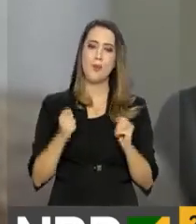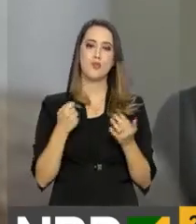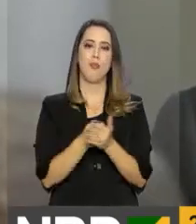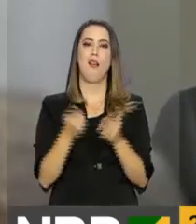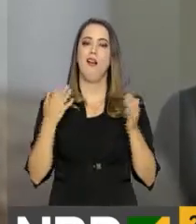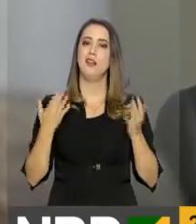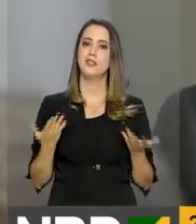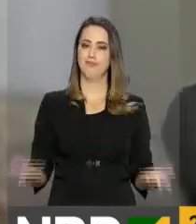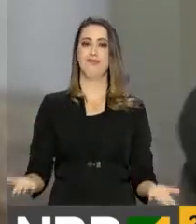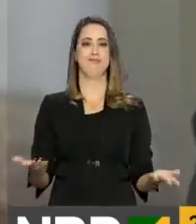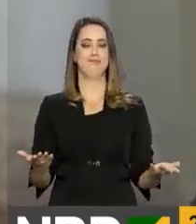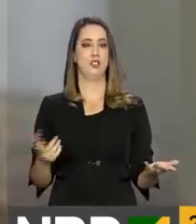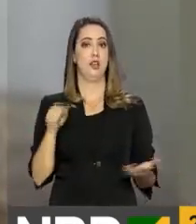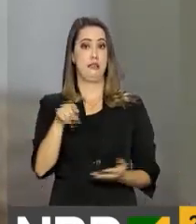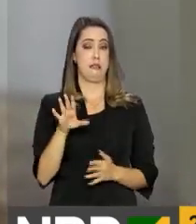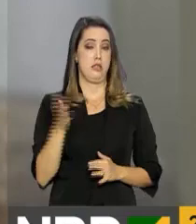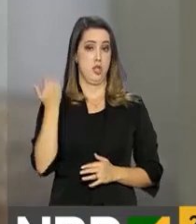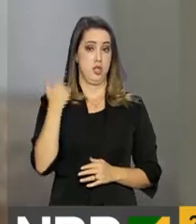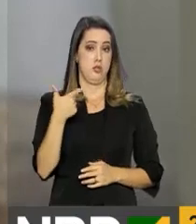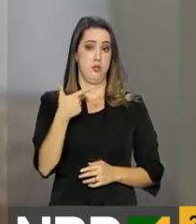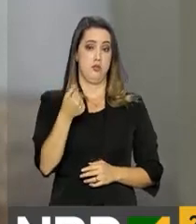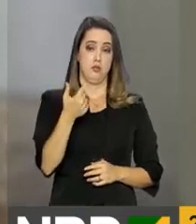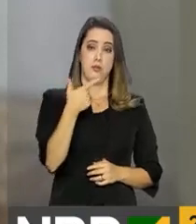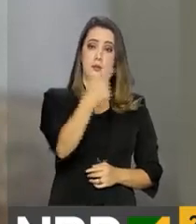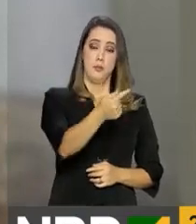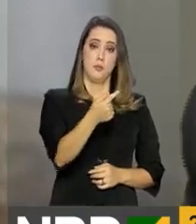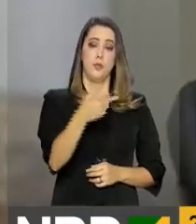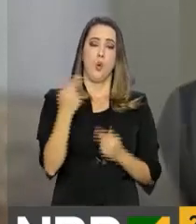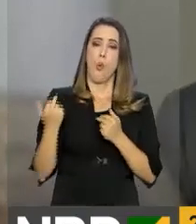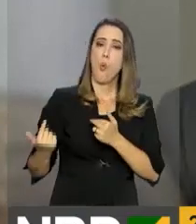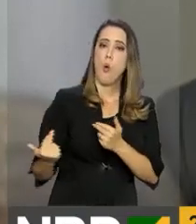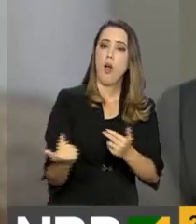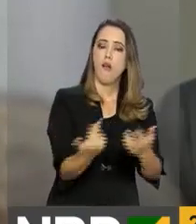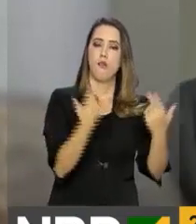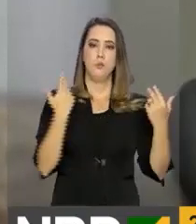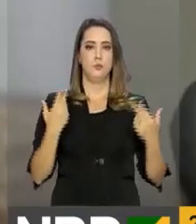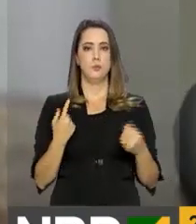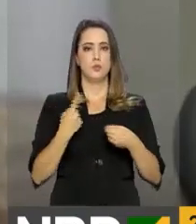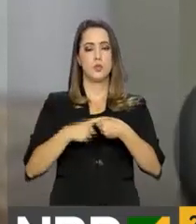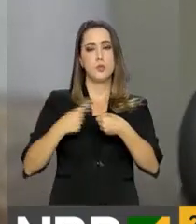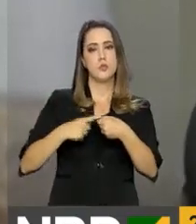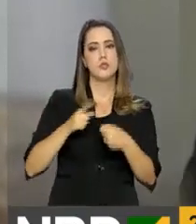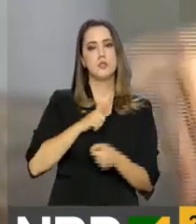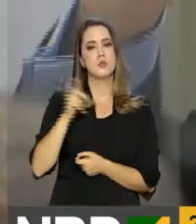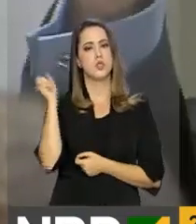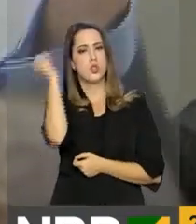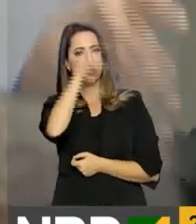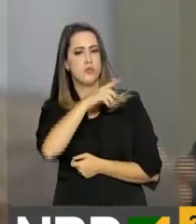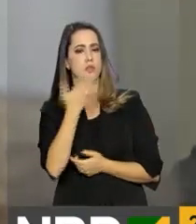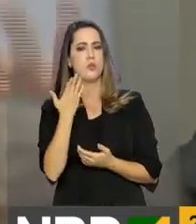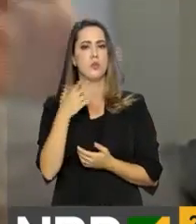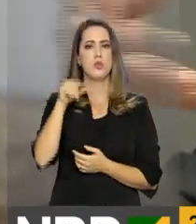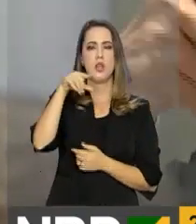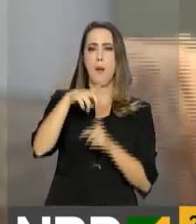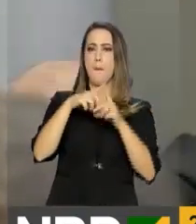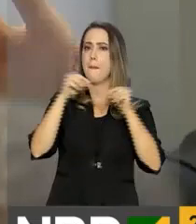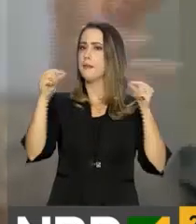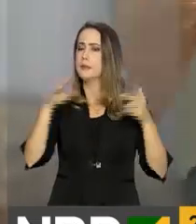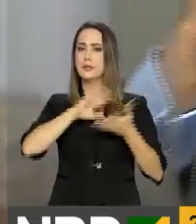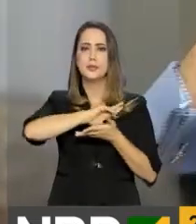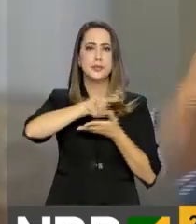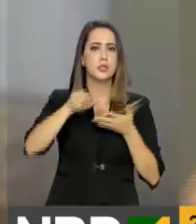adimplentes. Neste último ano, 2017, de igual maneira, os municípios com dificuldades. Marcha para Brasília, etc,